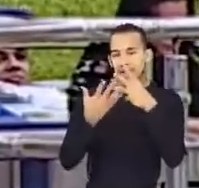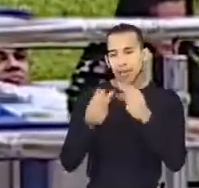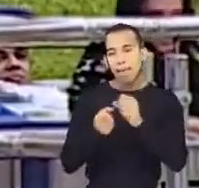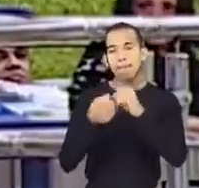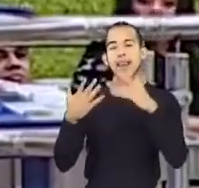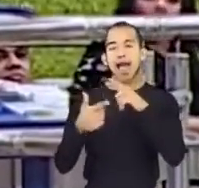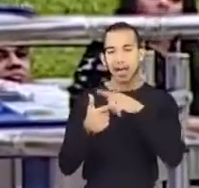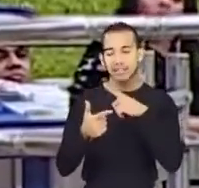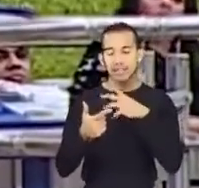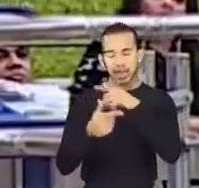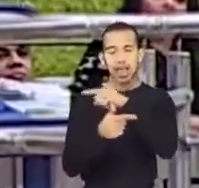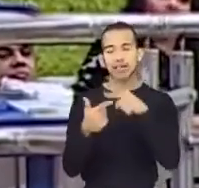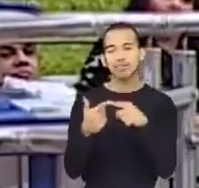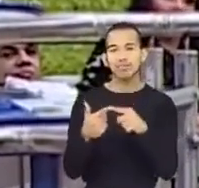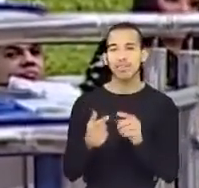imagem.